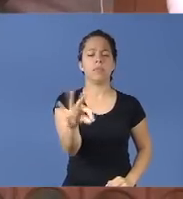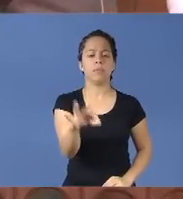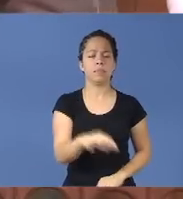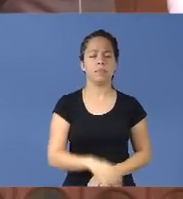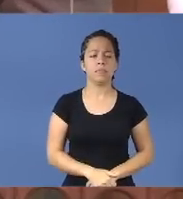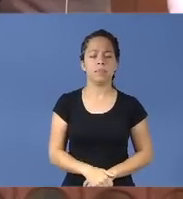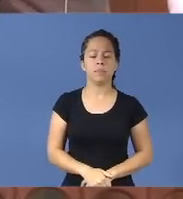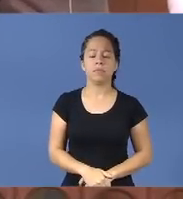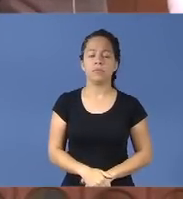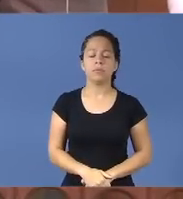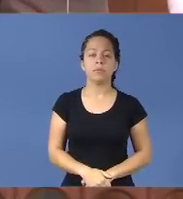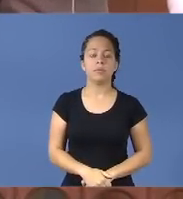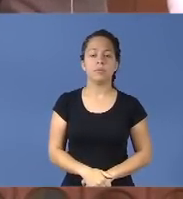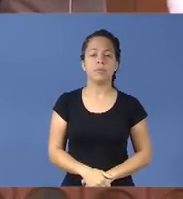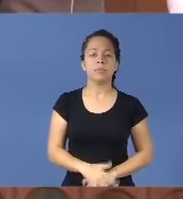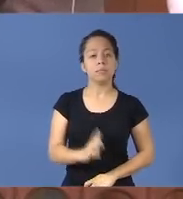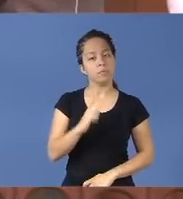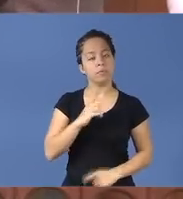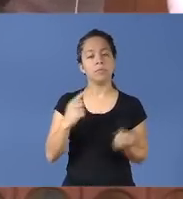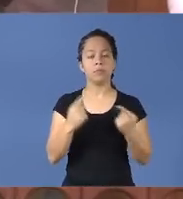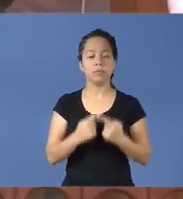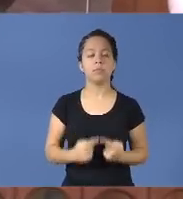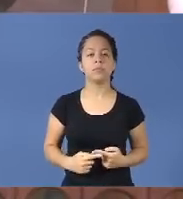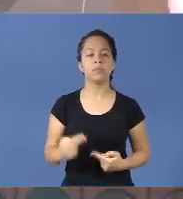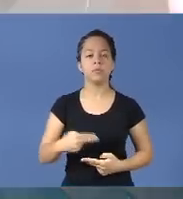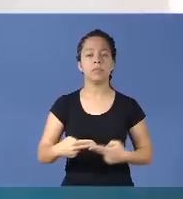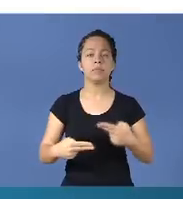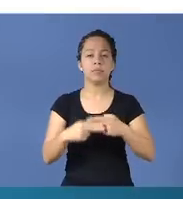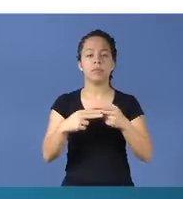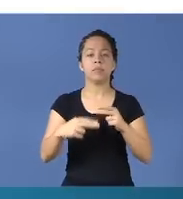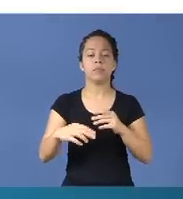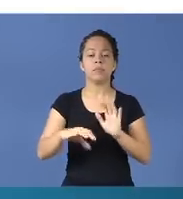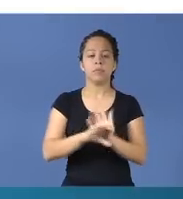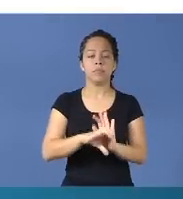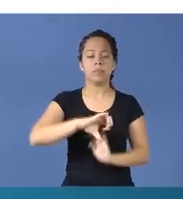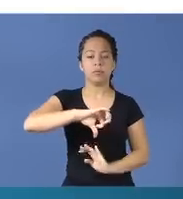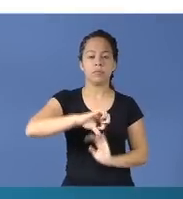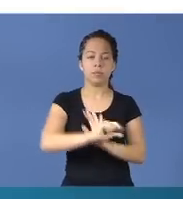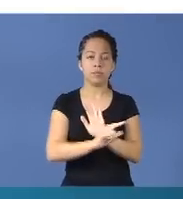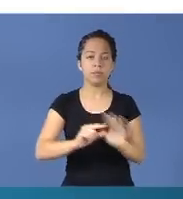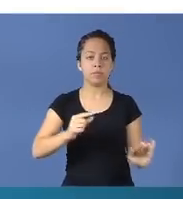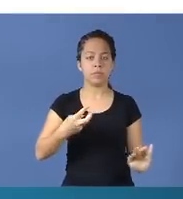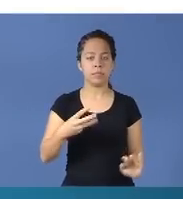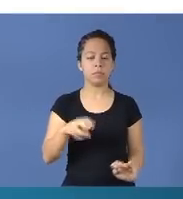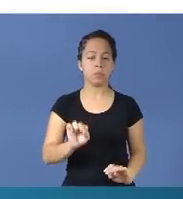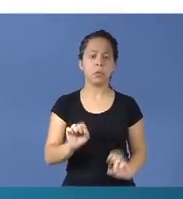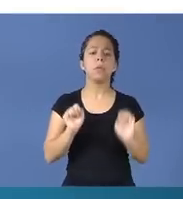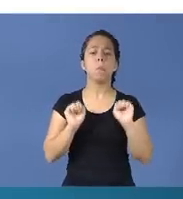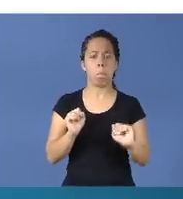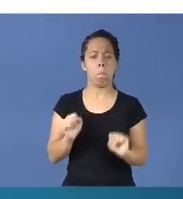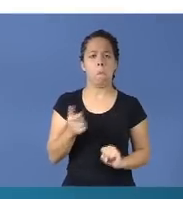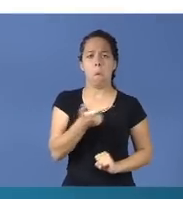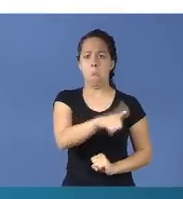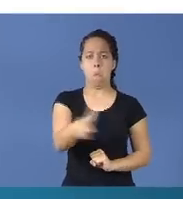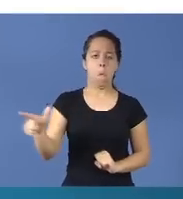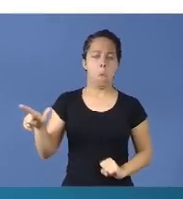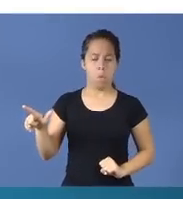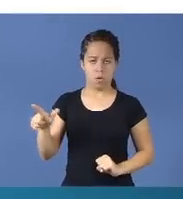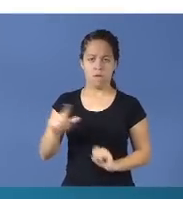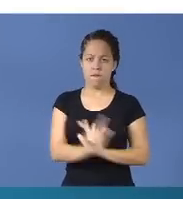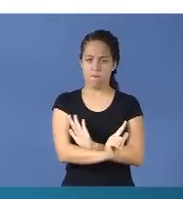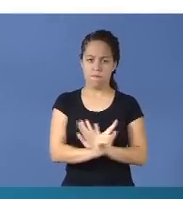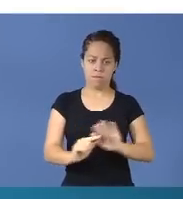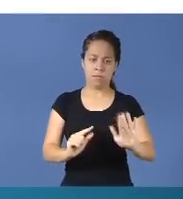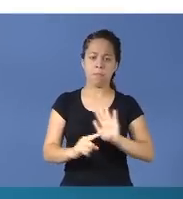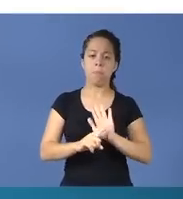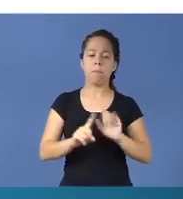exatamente essa resposta, Neemias capítulo 9, verso 38, embora possa existir outros versículos também que os irmãos acharam, mas aqui